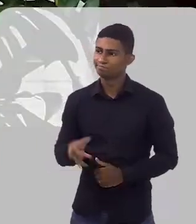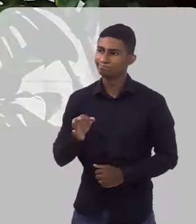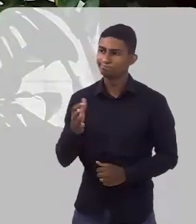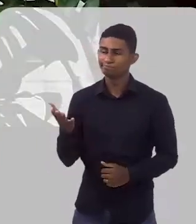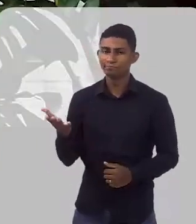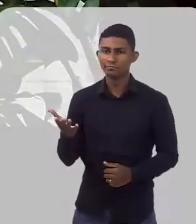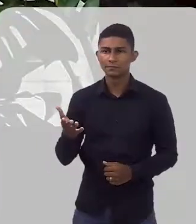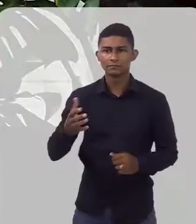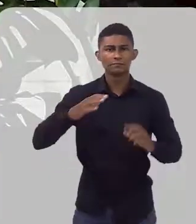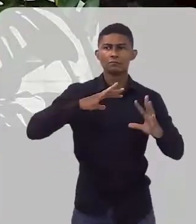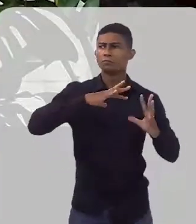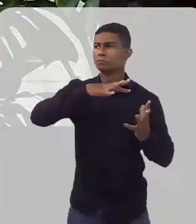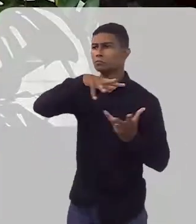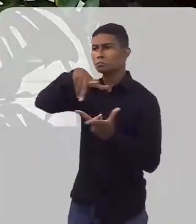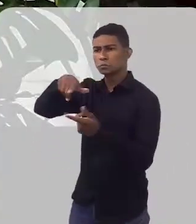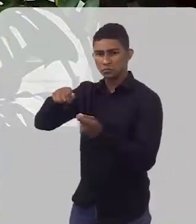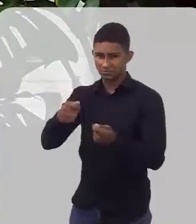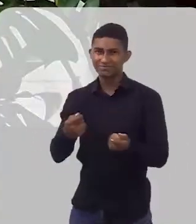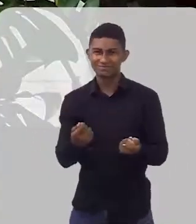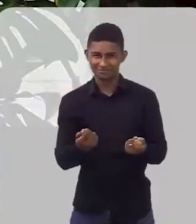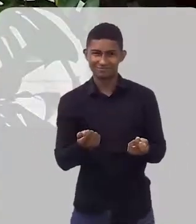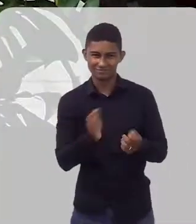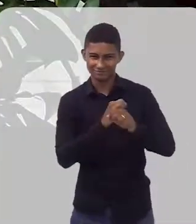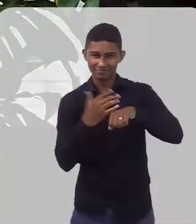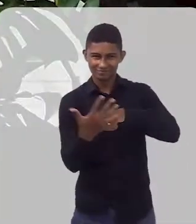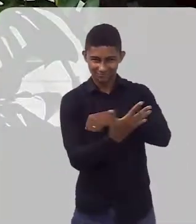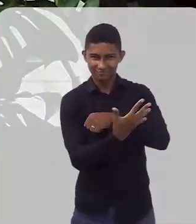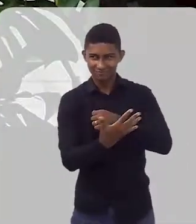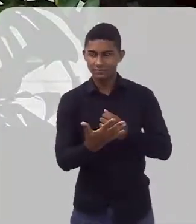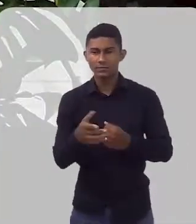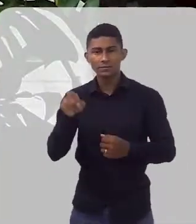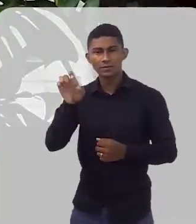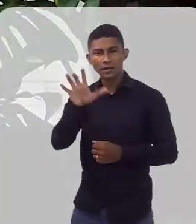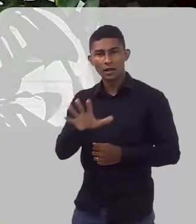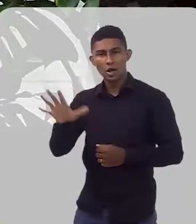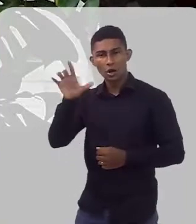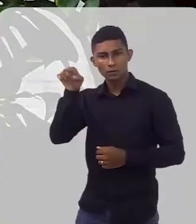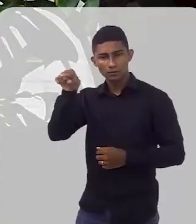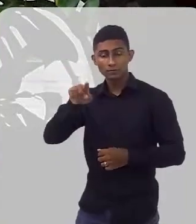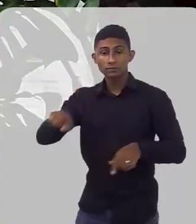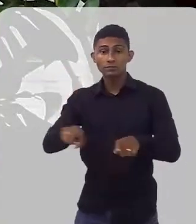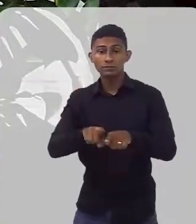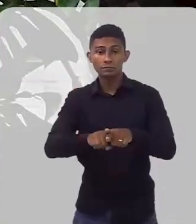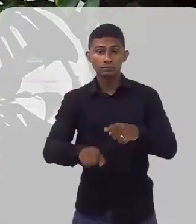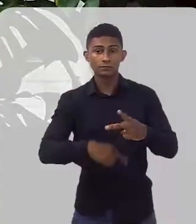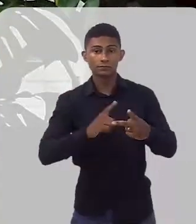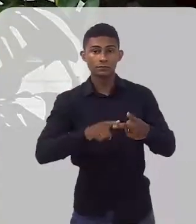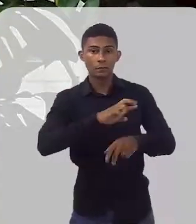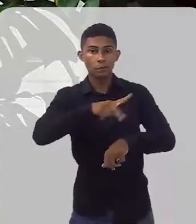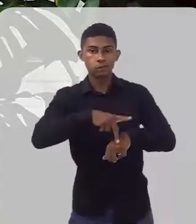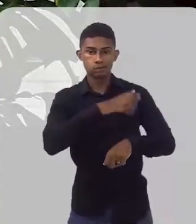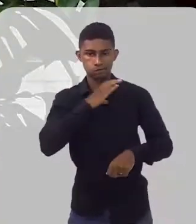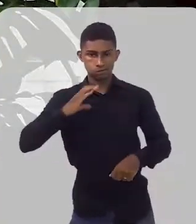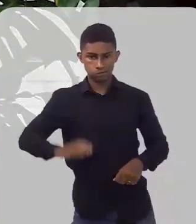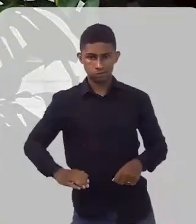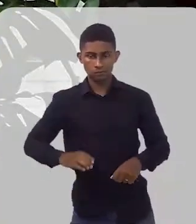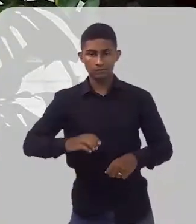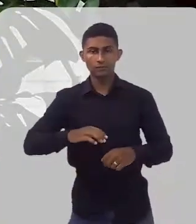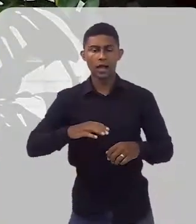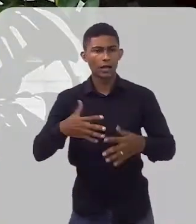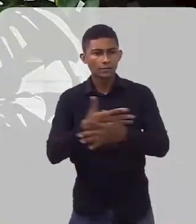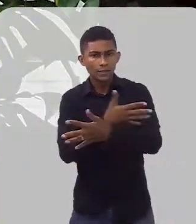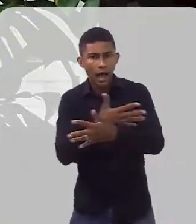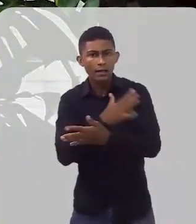Fazendo um panorama do Covid no mundo, né, aproveitando que o senhor falou sobre a questão da Europa, na China também algumas cidades já